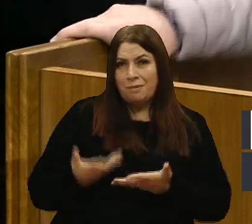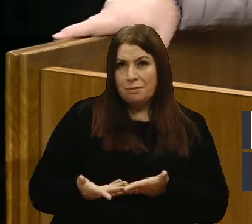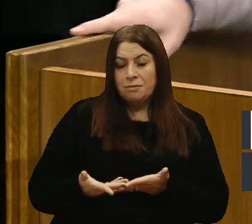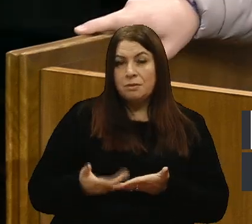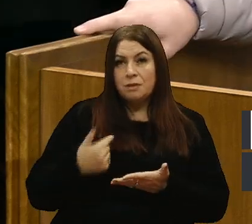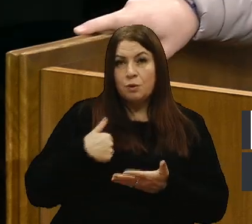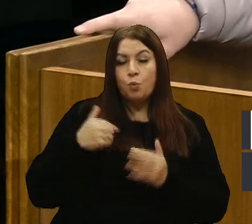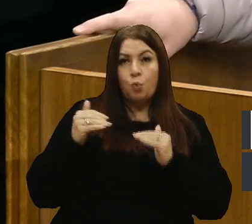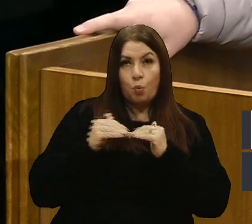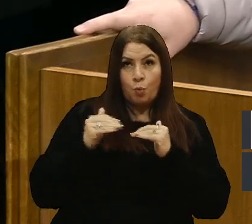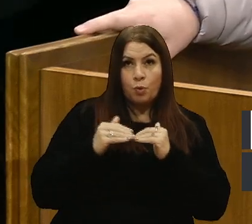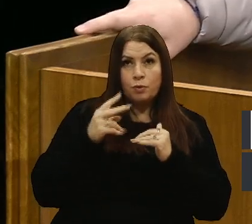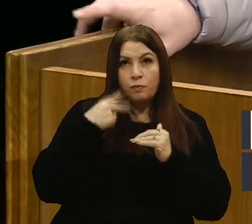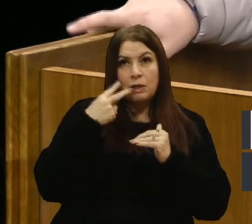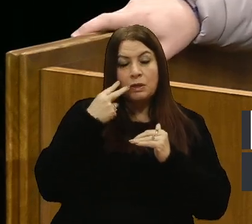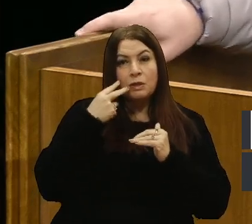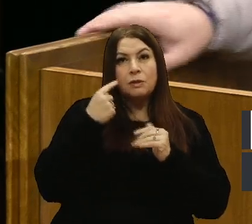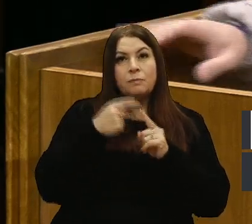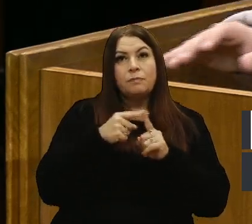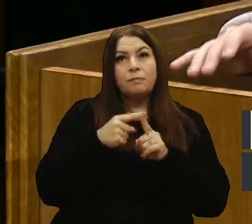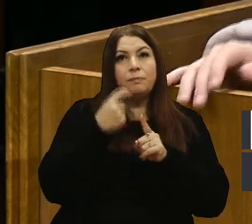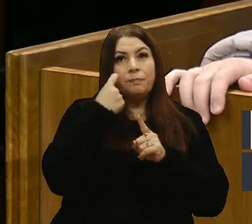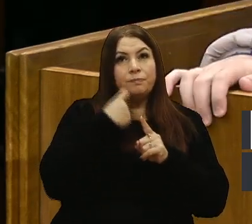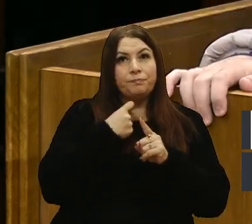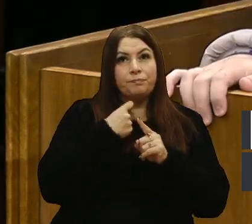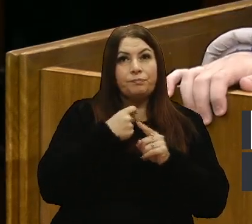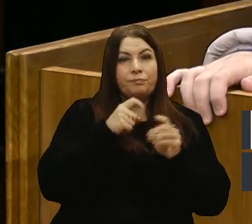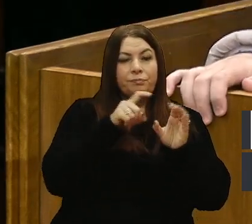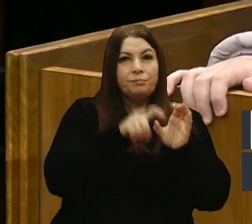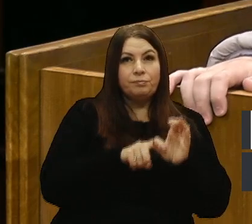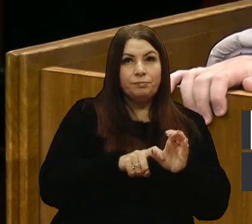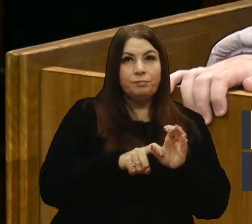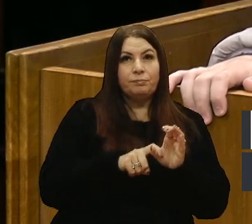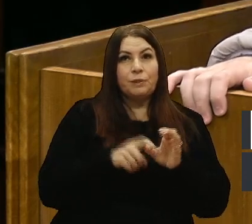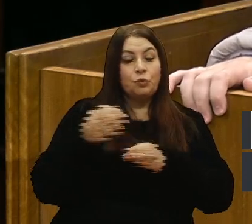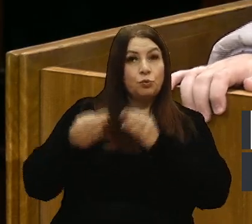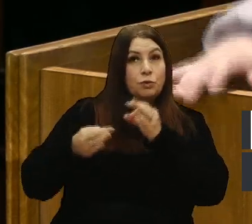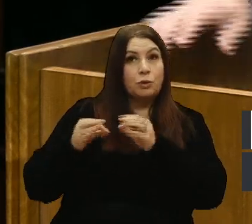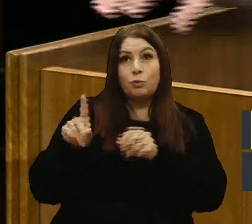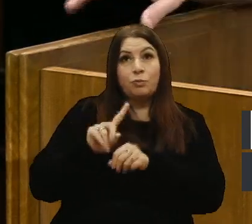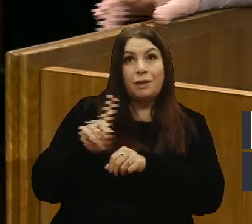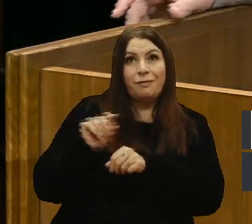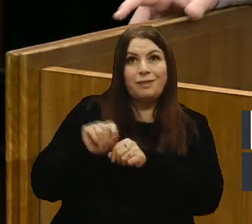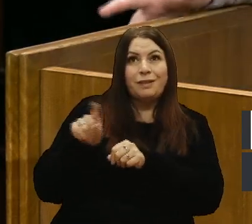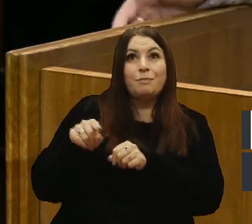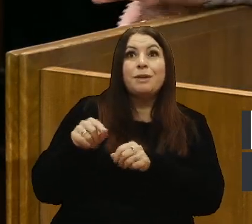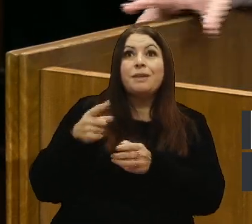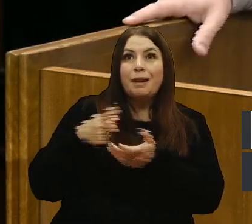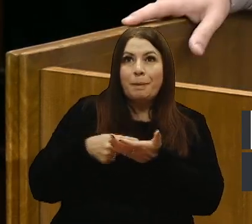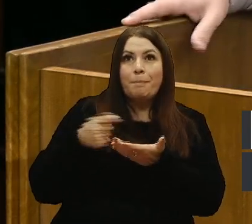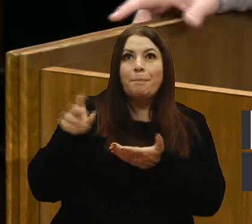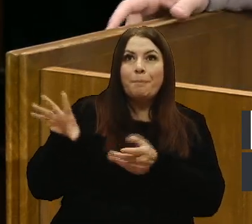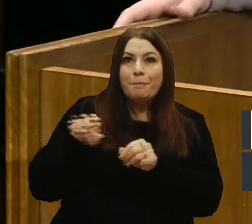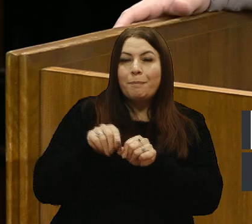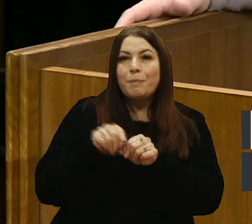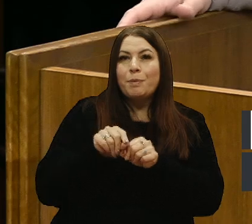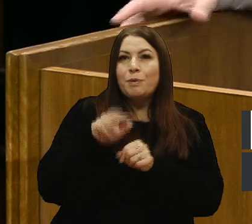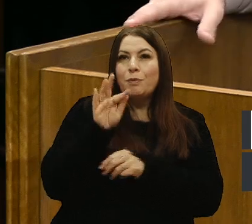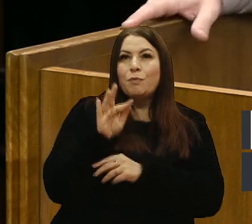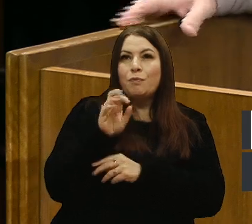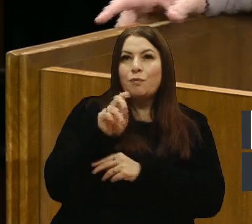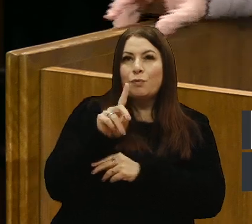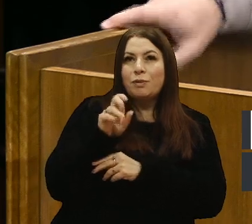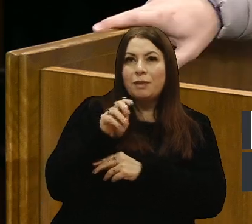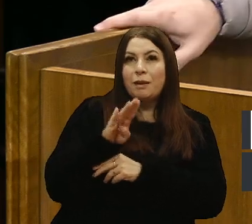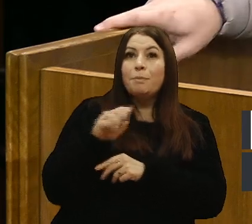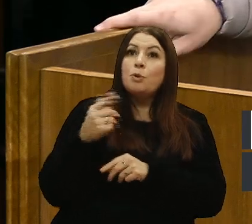Eu concordo com o vereador Caleb que o passivo judicial deve ser combatido. Que nós temos um passivo e que exclusivamente o Fundeb poderia